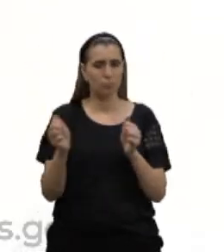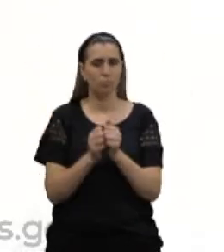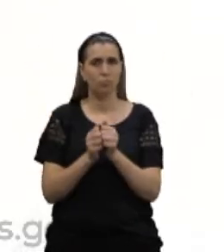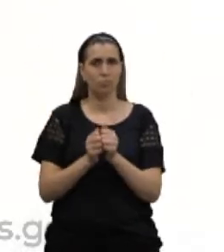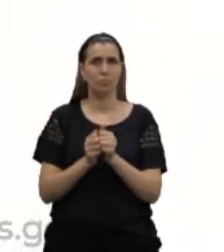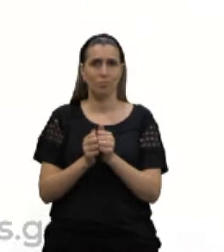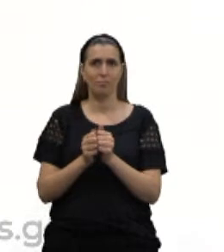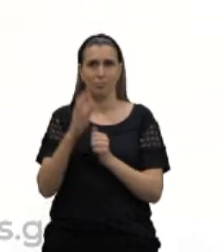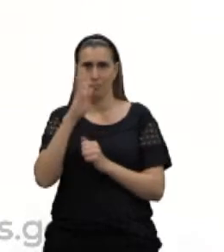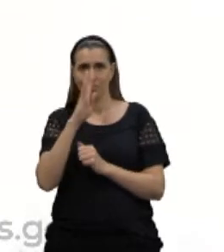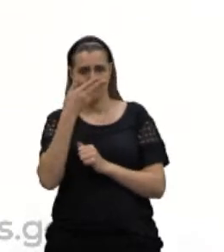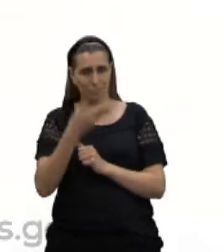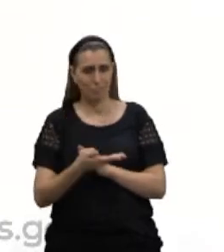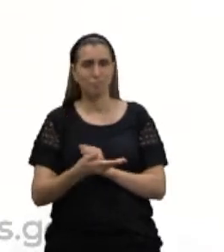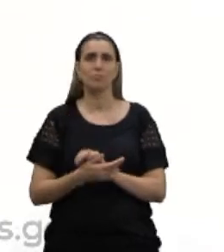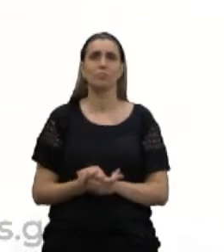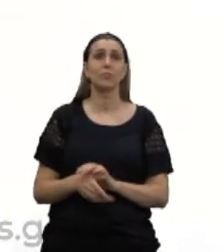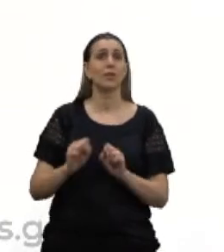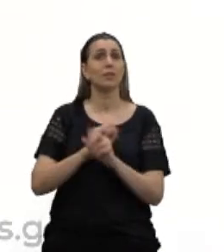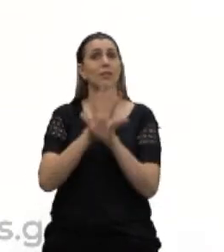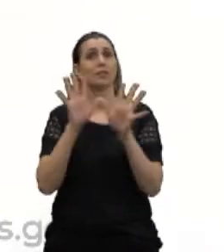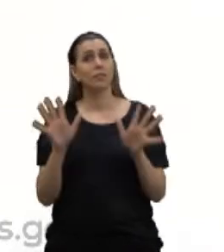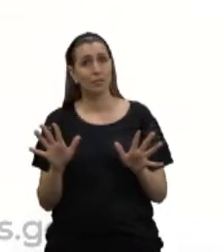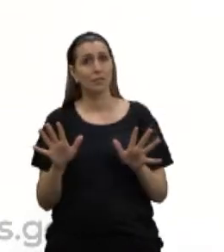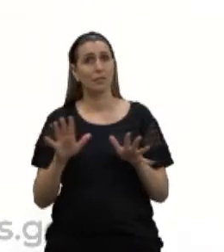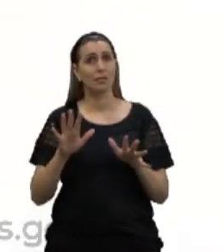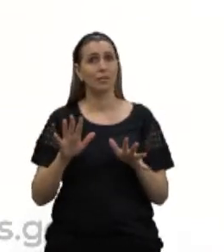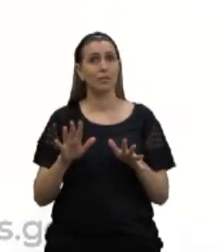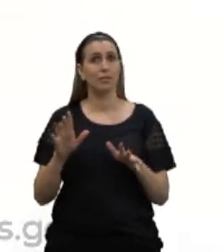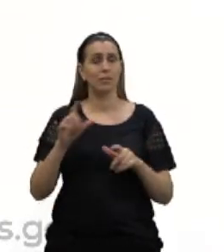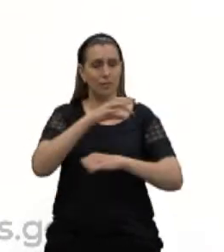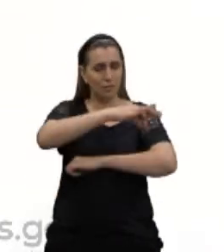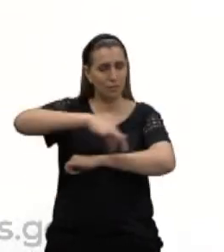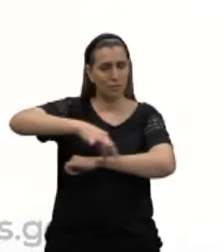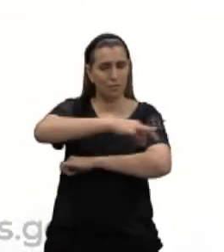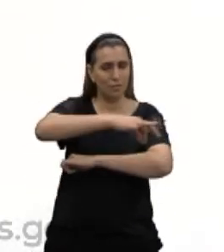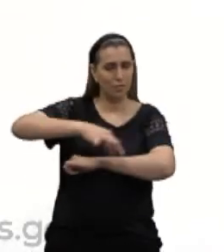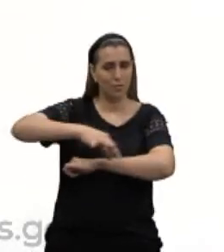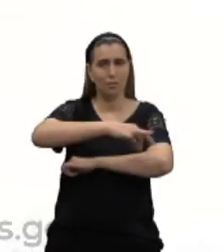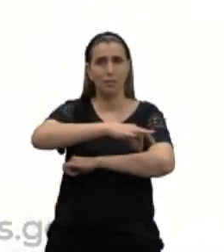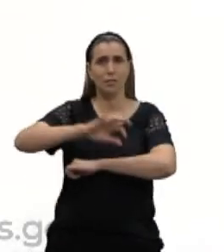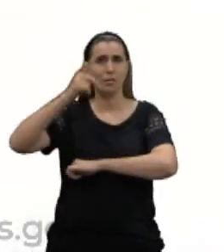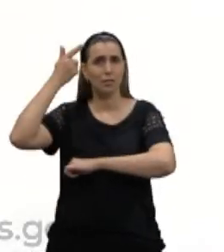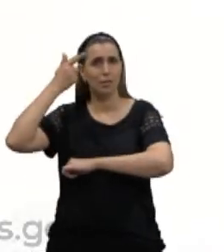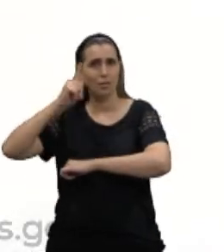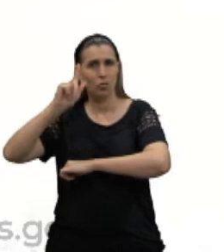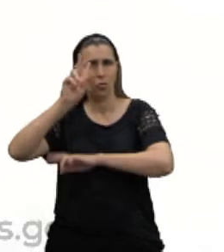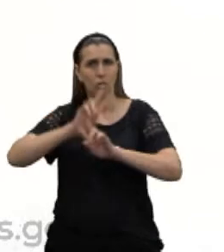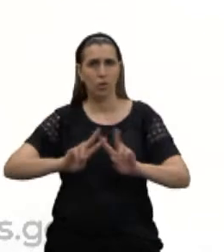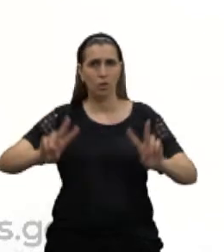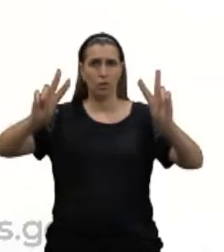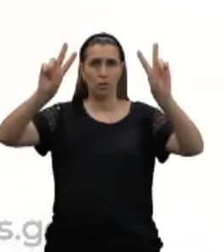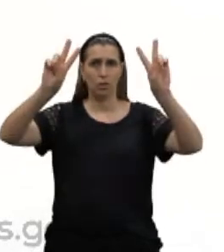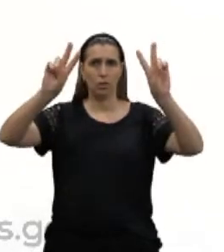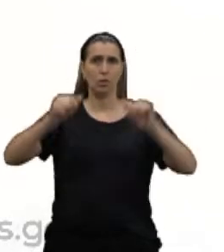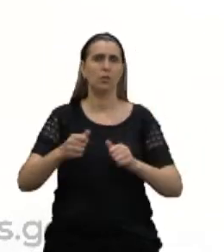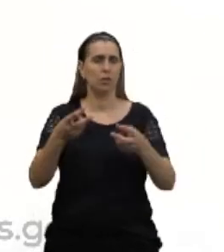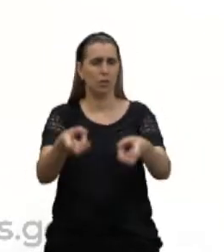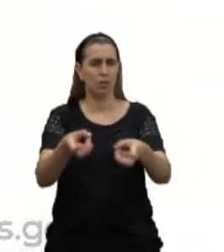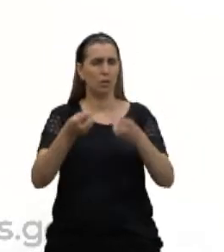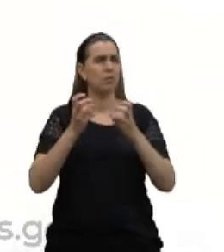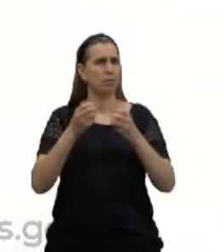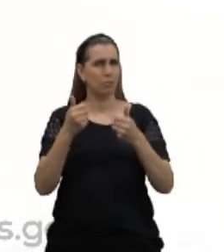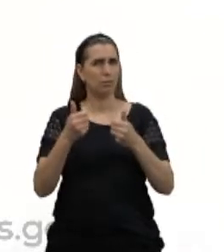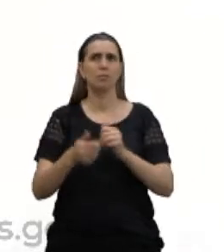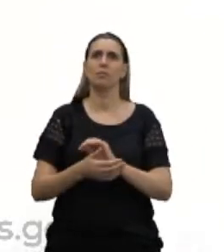estúdio nos assistindo. E, claro, né, na arquitetura, que é onde a gente consegue visualizar, né,